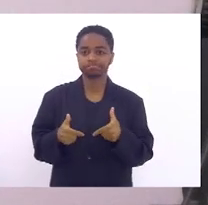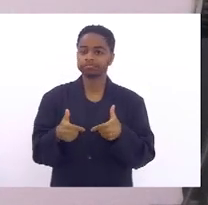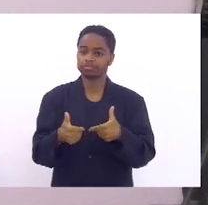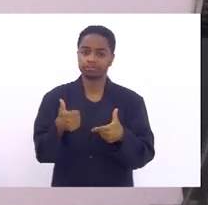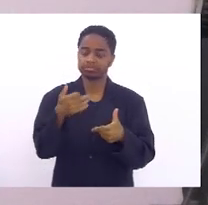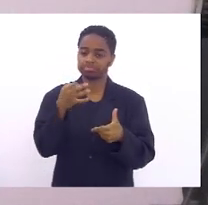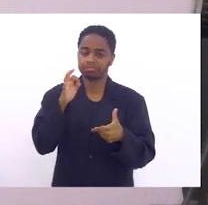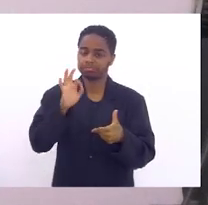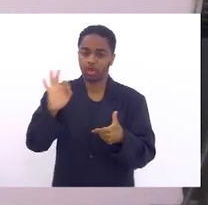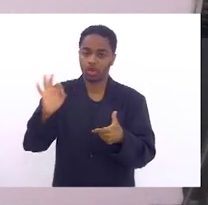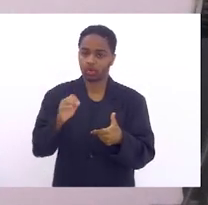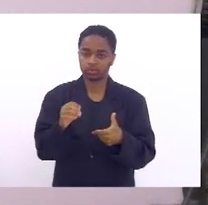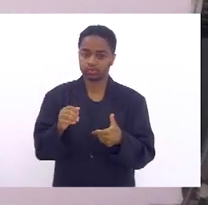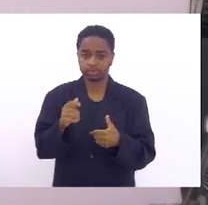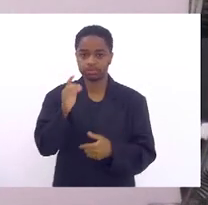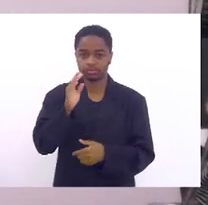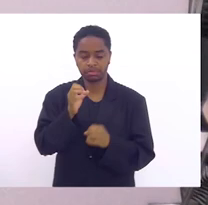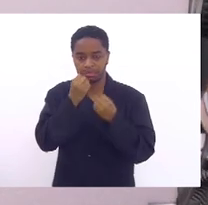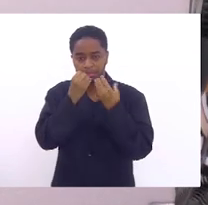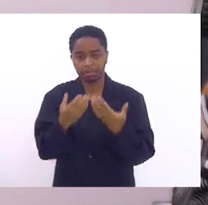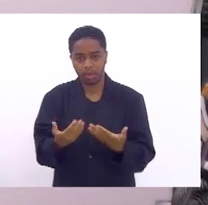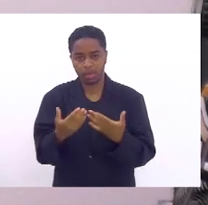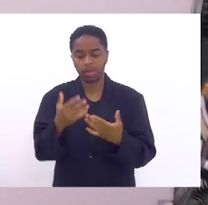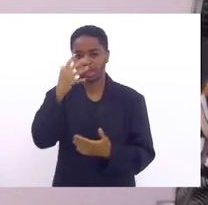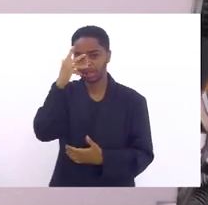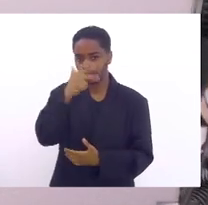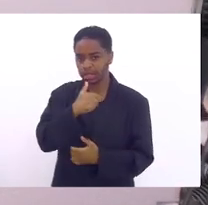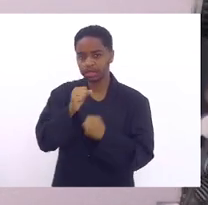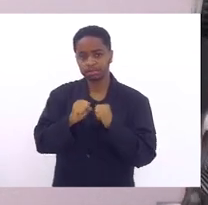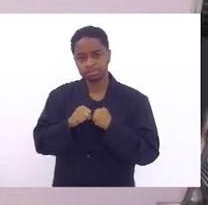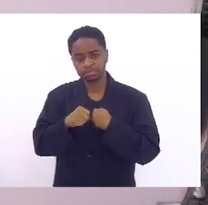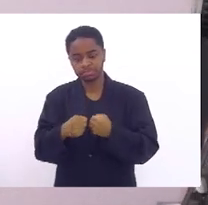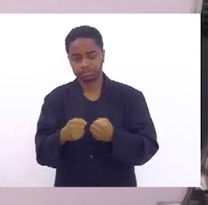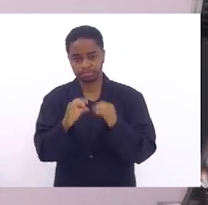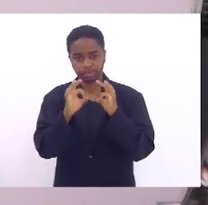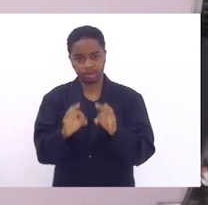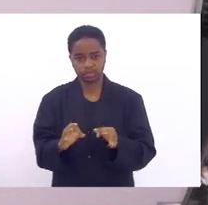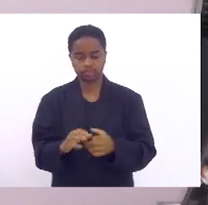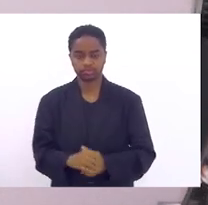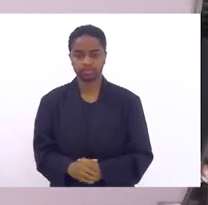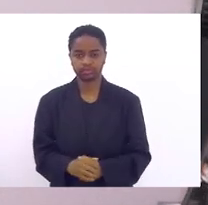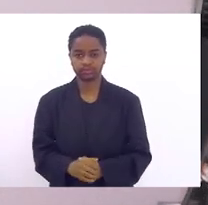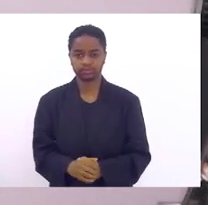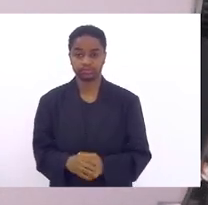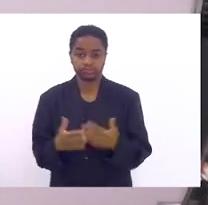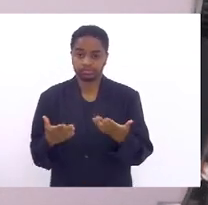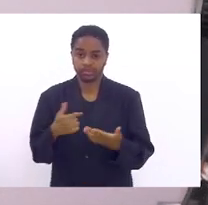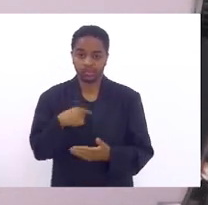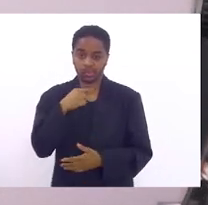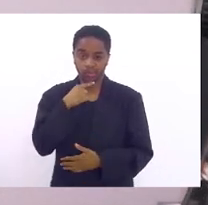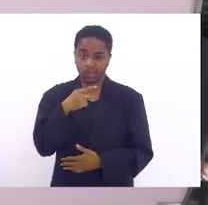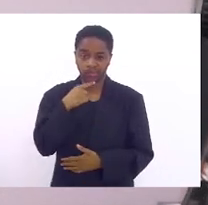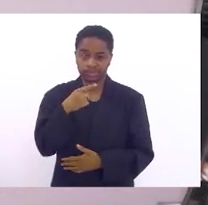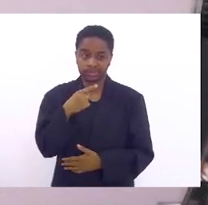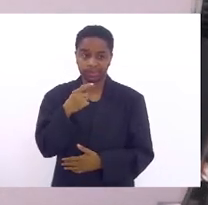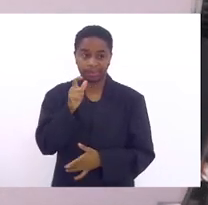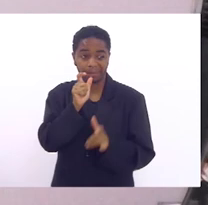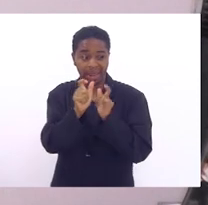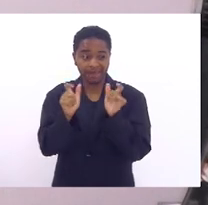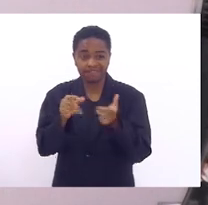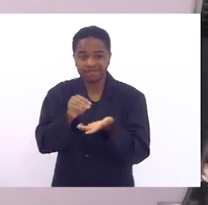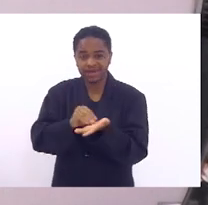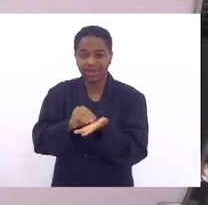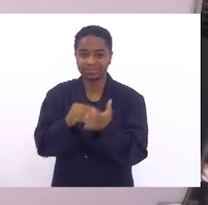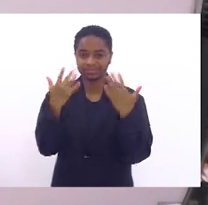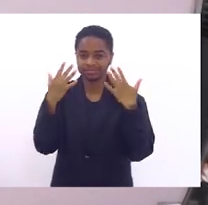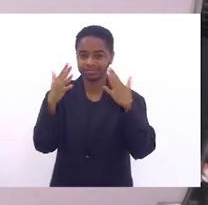bem bacana muito linda muito aguerrida e não tenho palavras para parabenizar dentro do